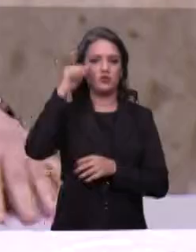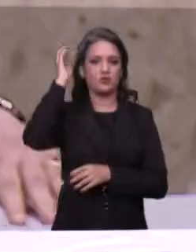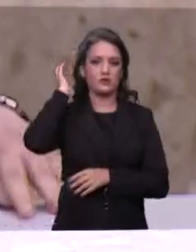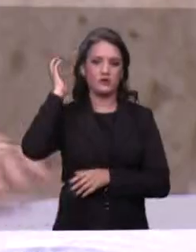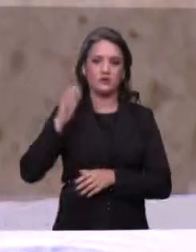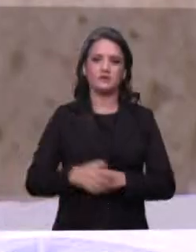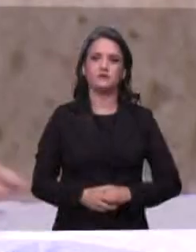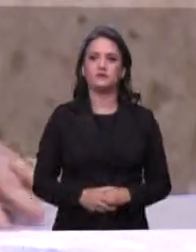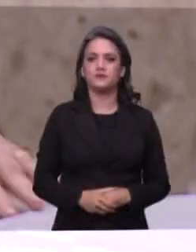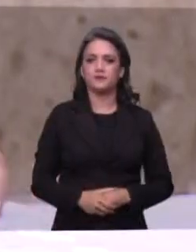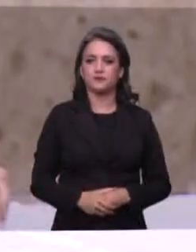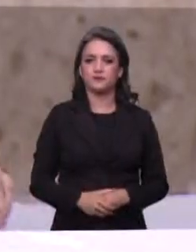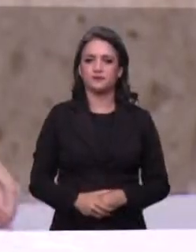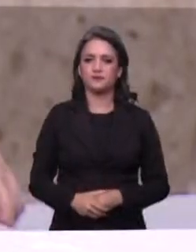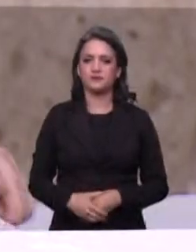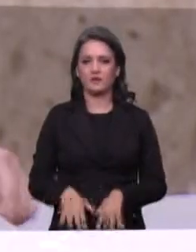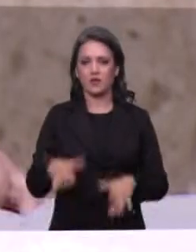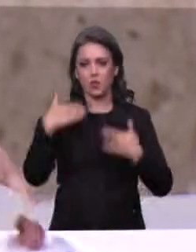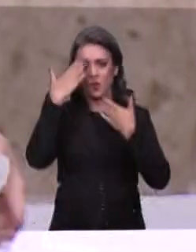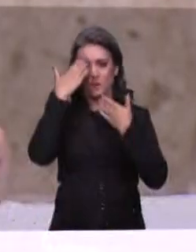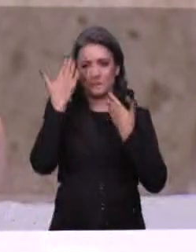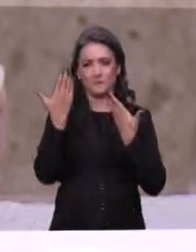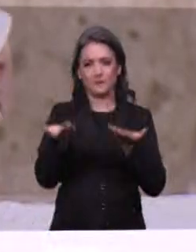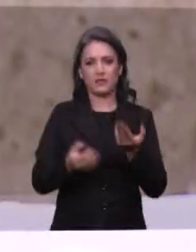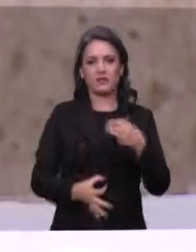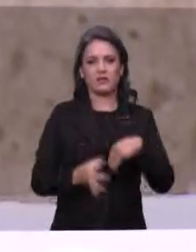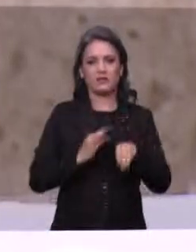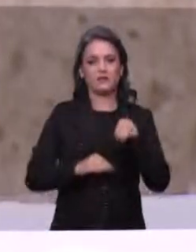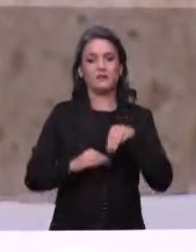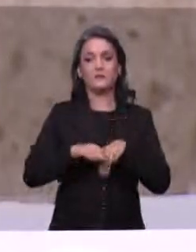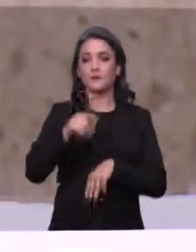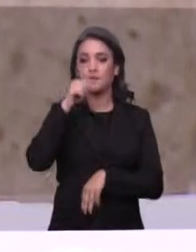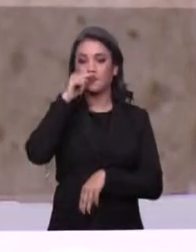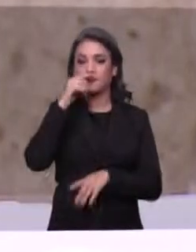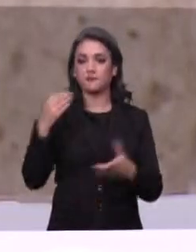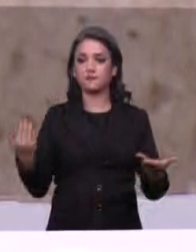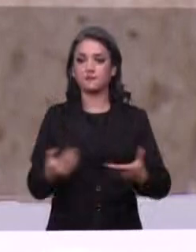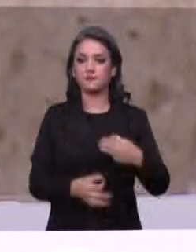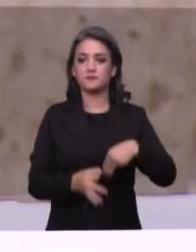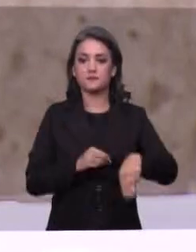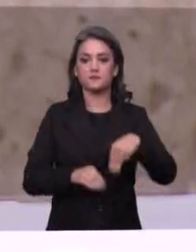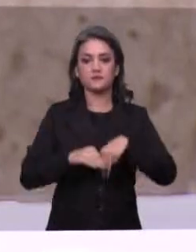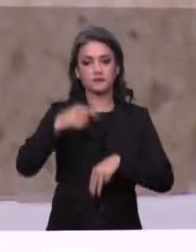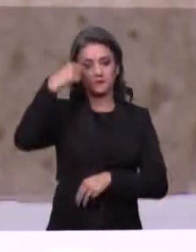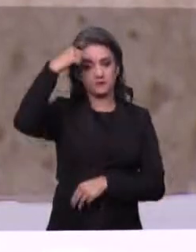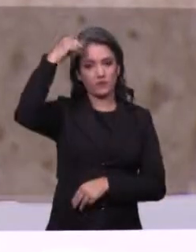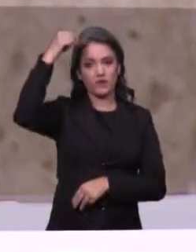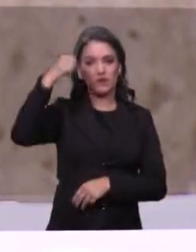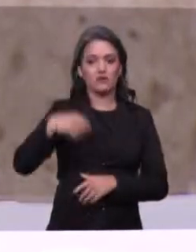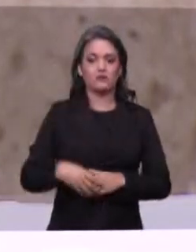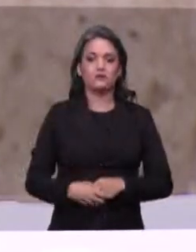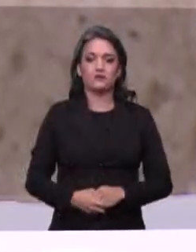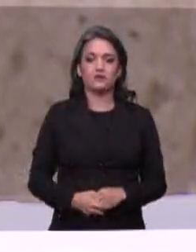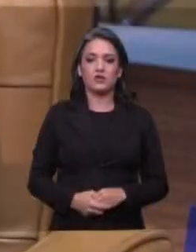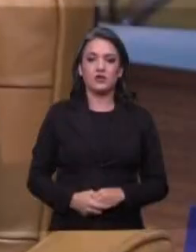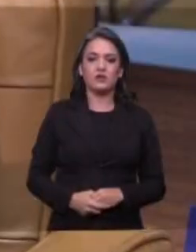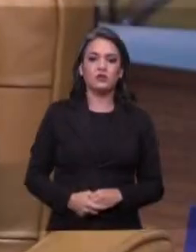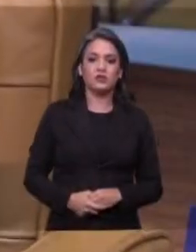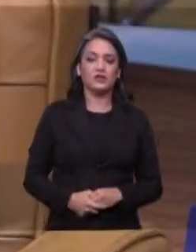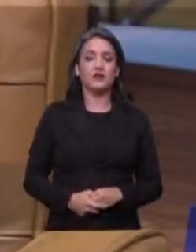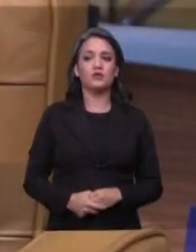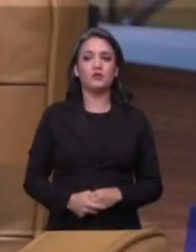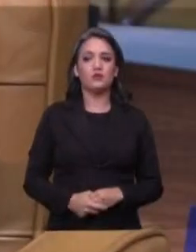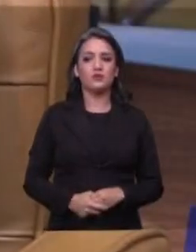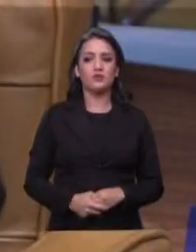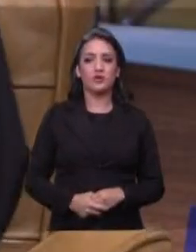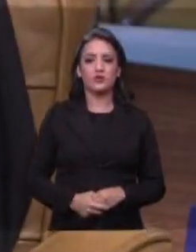voto. Muito obrigada, ministro Luiz Edson Fachin. Ministro Luiz Roberto Barroso, como vota Vossa Excelência? Boa